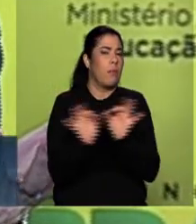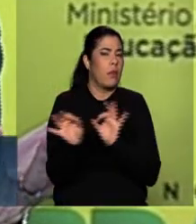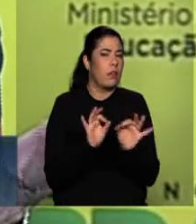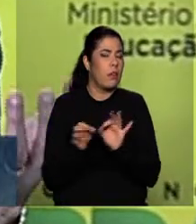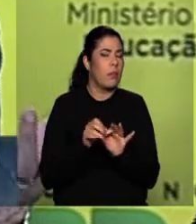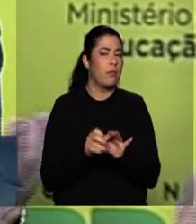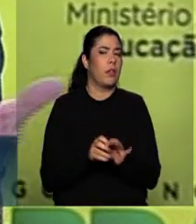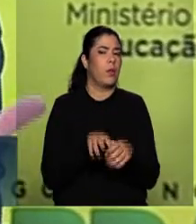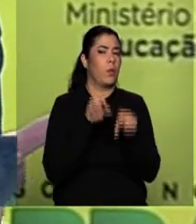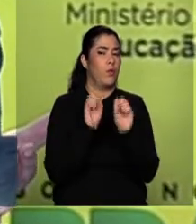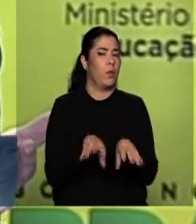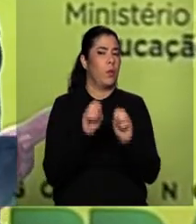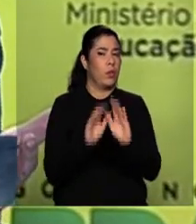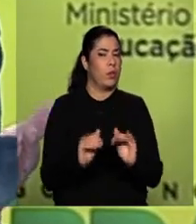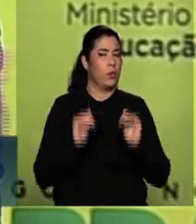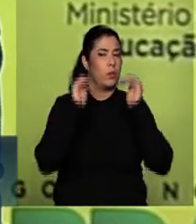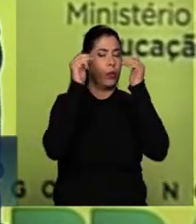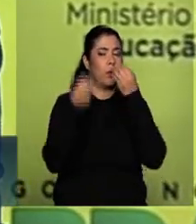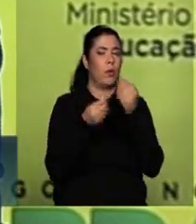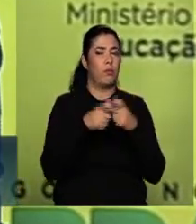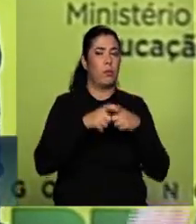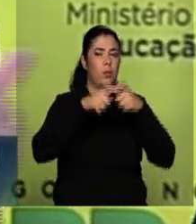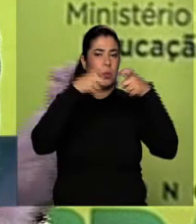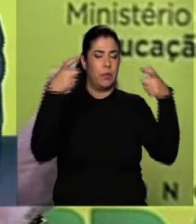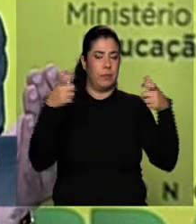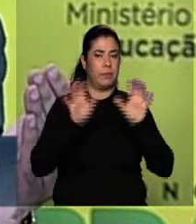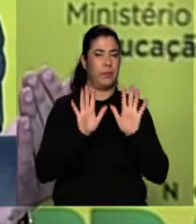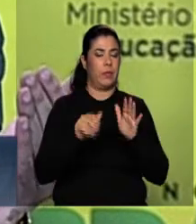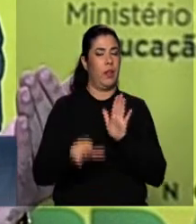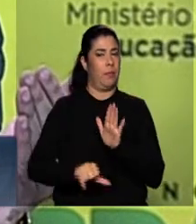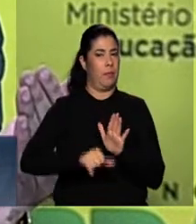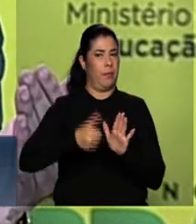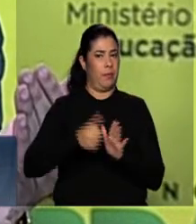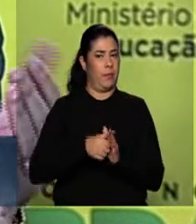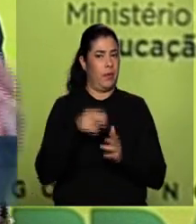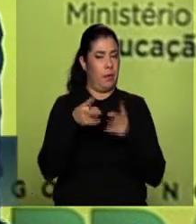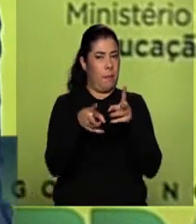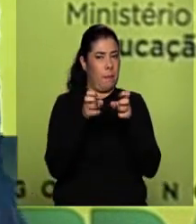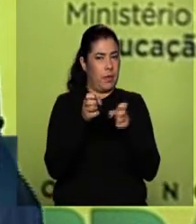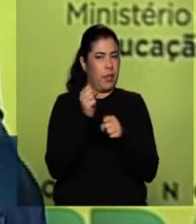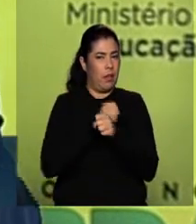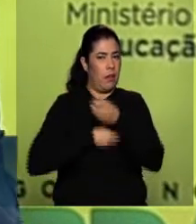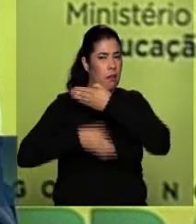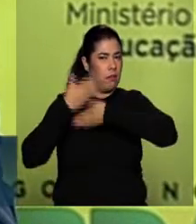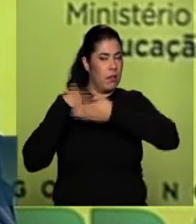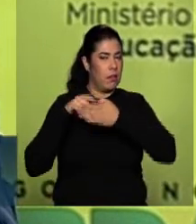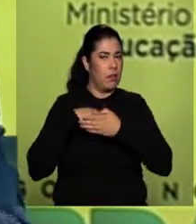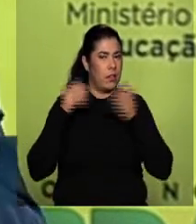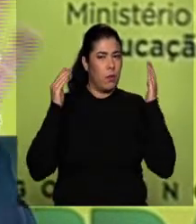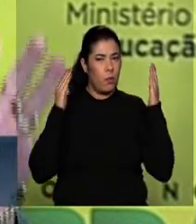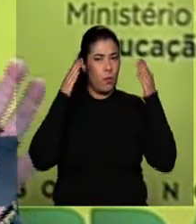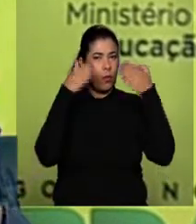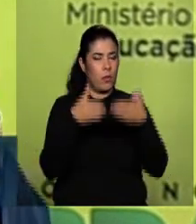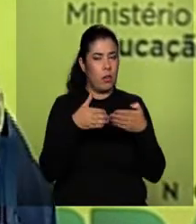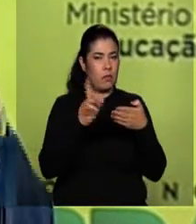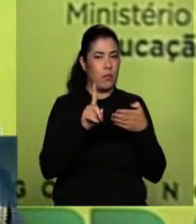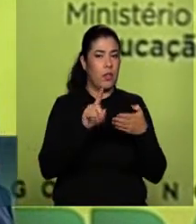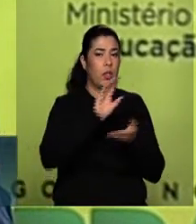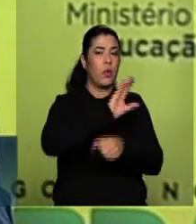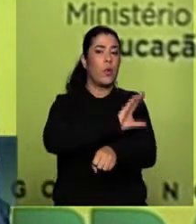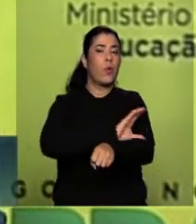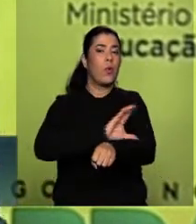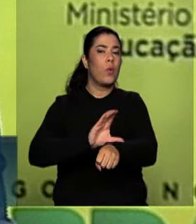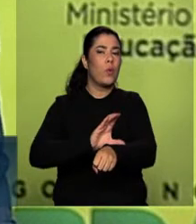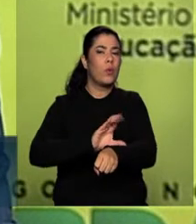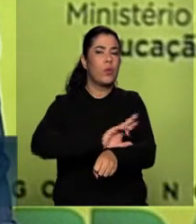ensino superior num país e como é que ele foi feito no Brasil? Primeiro, se nós observarmos alguns anos atrás, você tinha uma forte concentração. Não estou falando de medicina, estou falando da